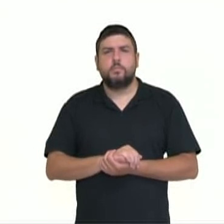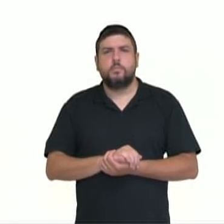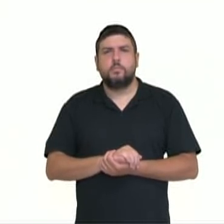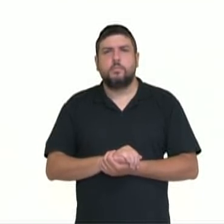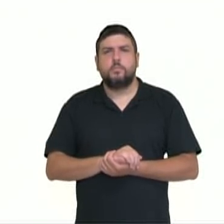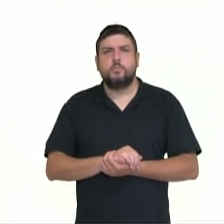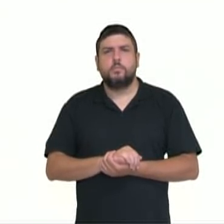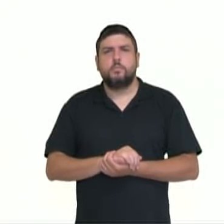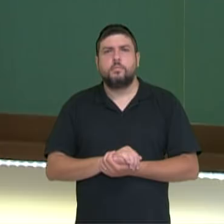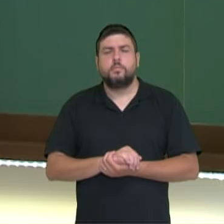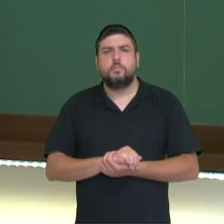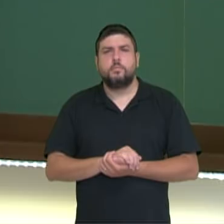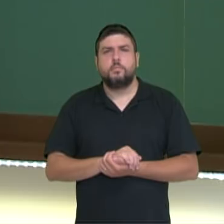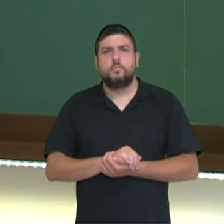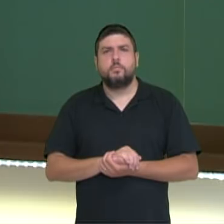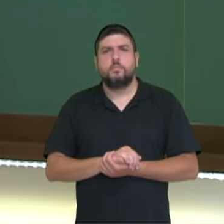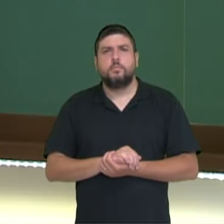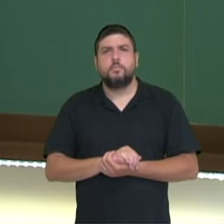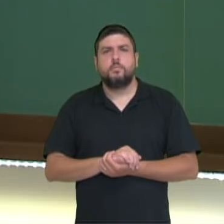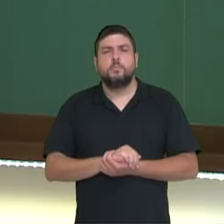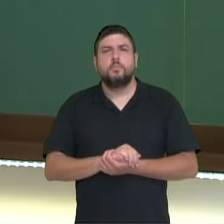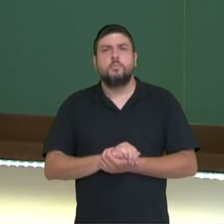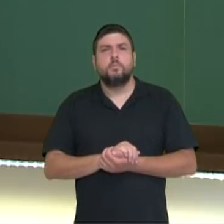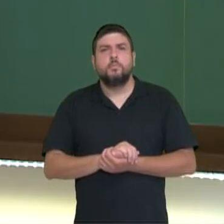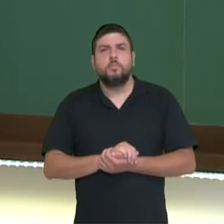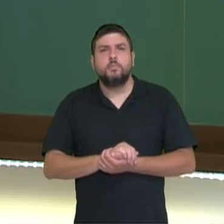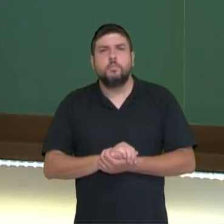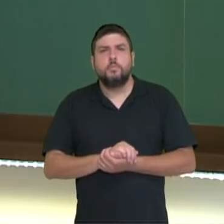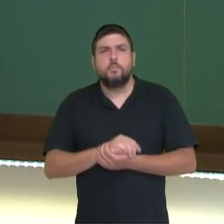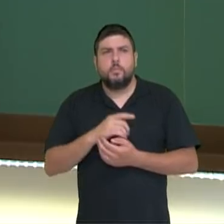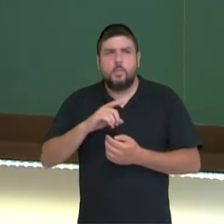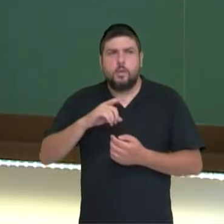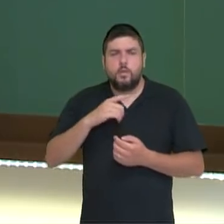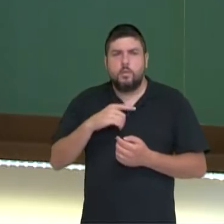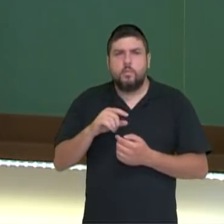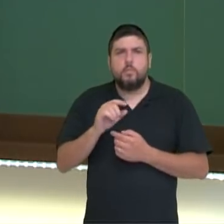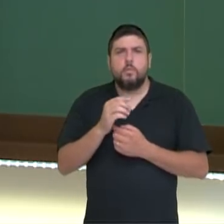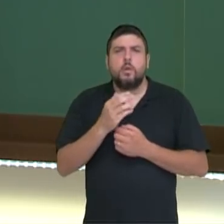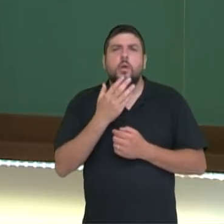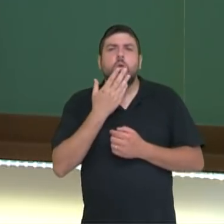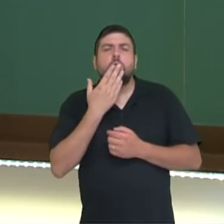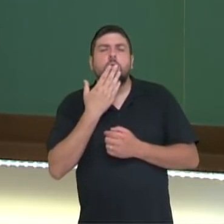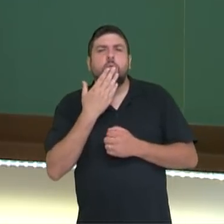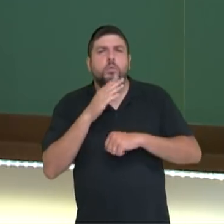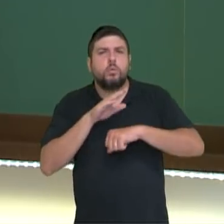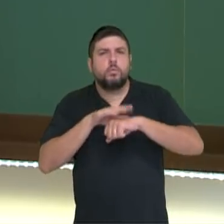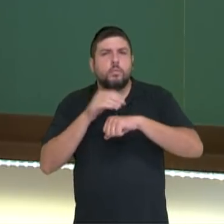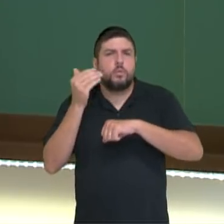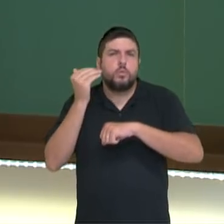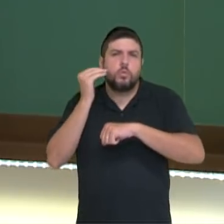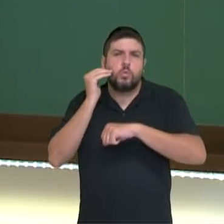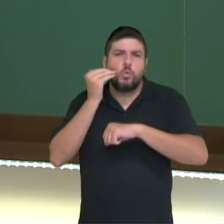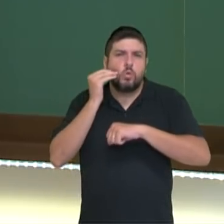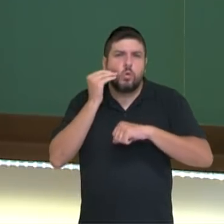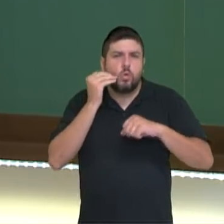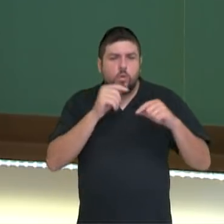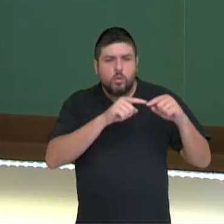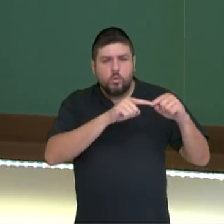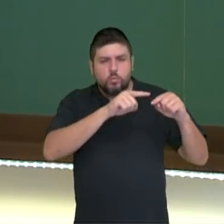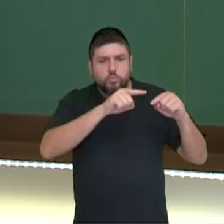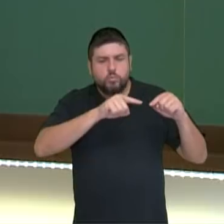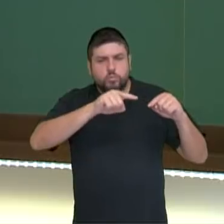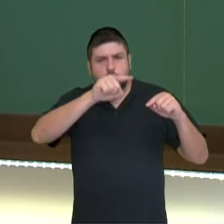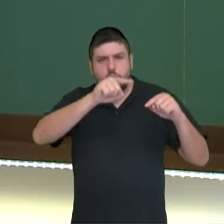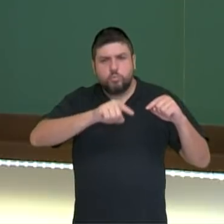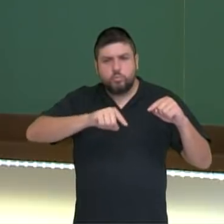Ó, nós temos aqui esses 2 sons, nessa cor mais rosa. E aqui